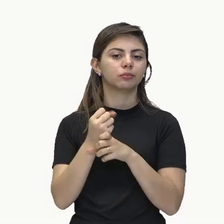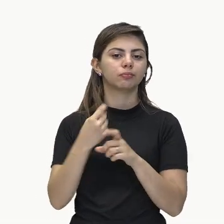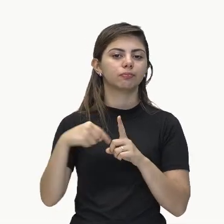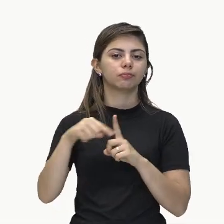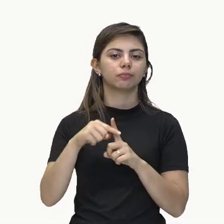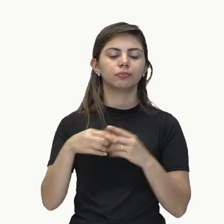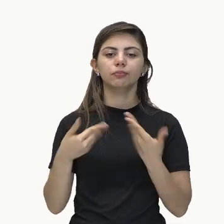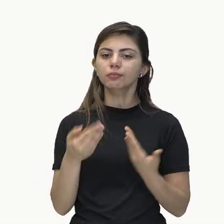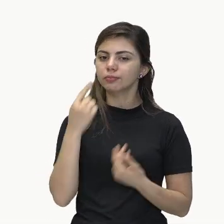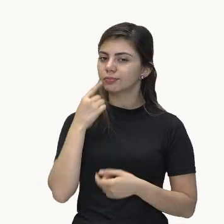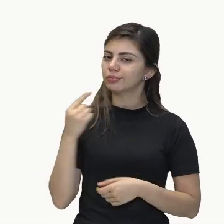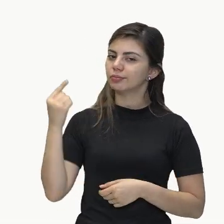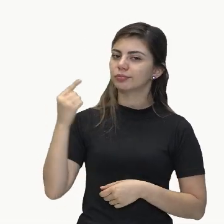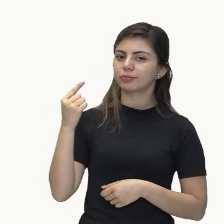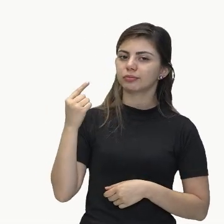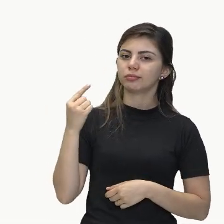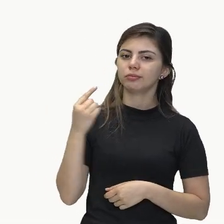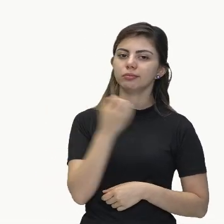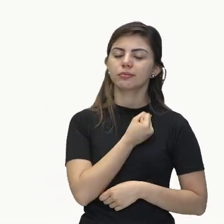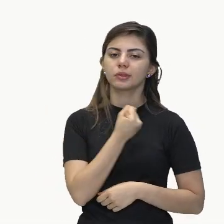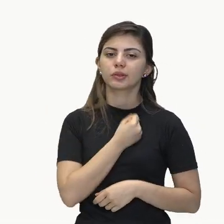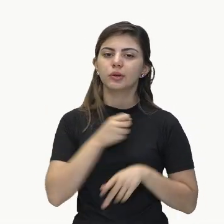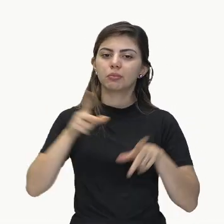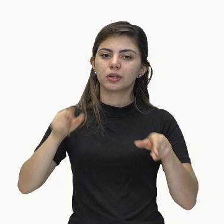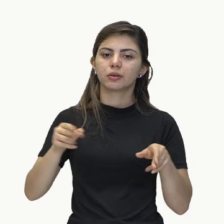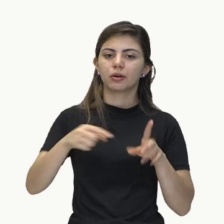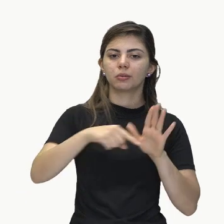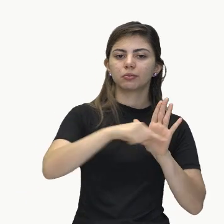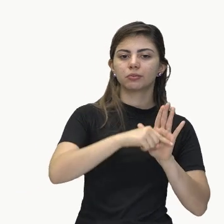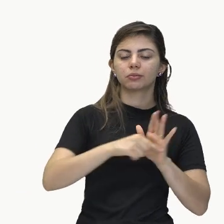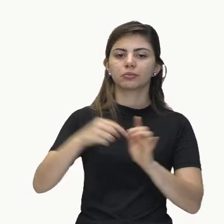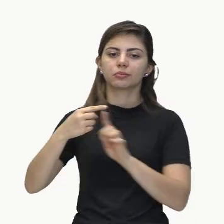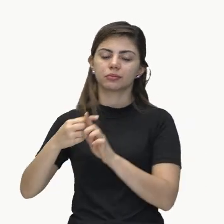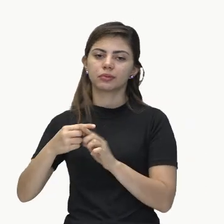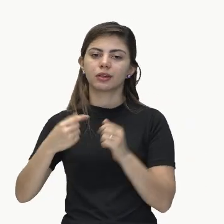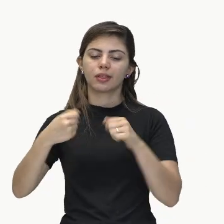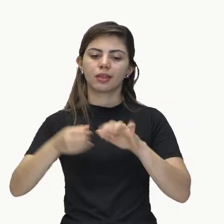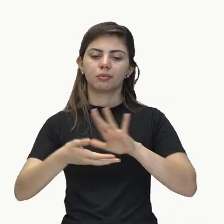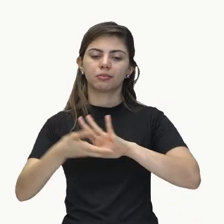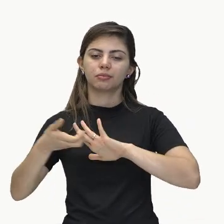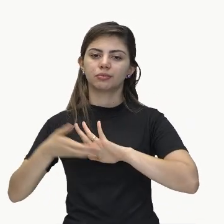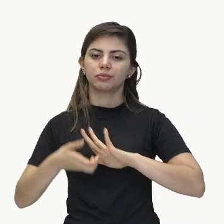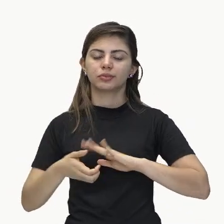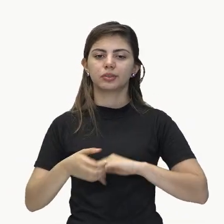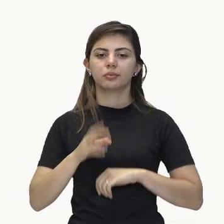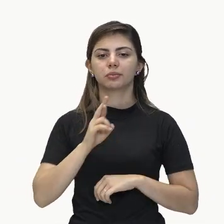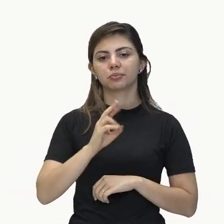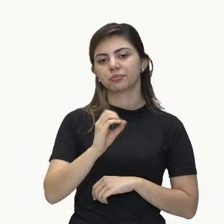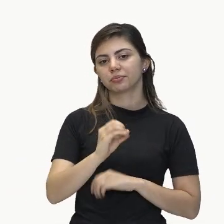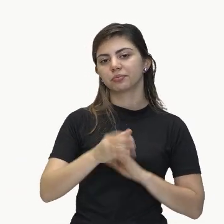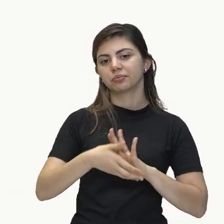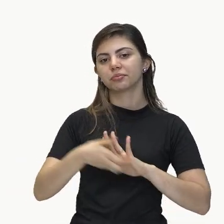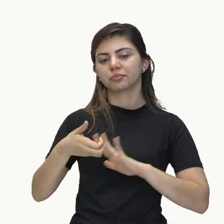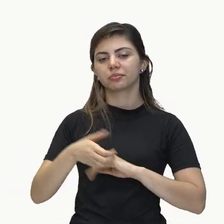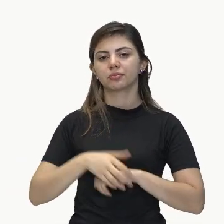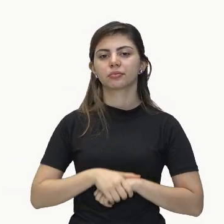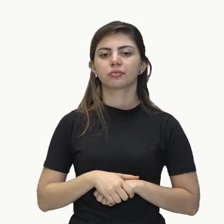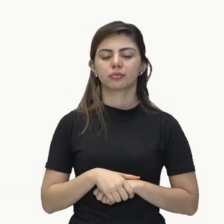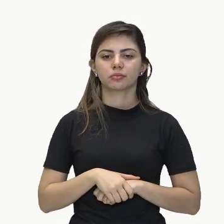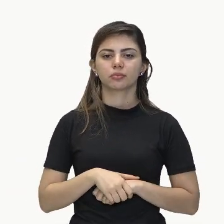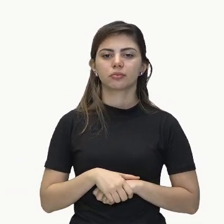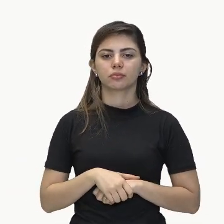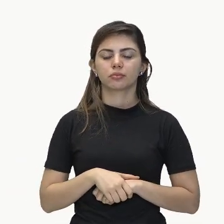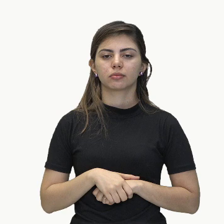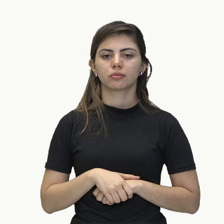olha aí, ó, aparecendo nossas operações inversas, né? Nossos simétricos, né? Nossos termos simétricos,